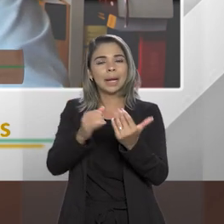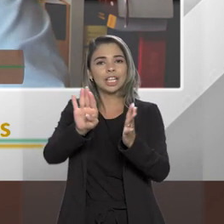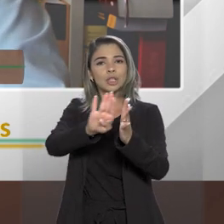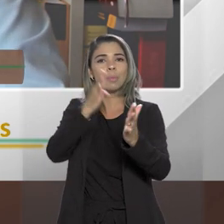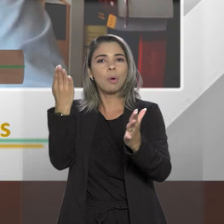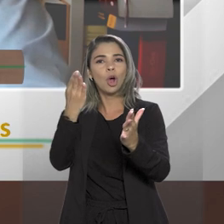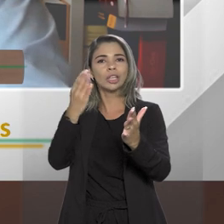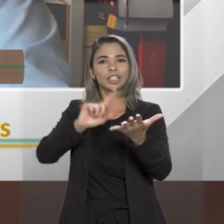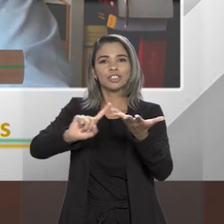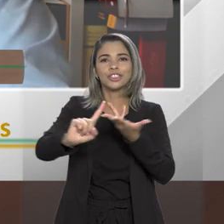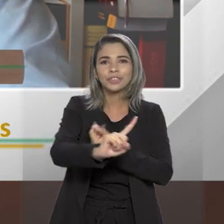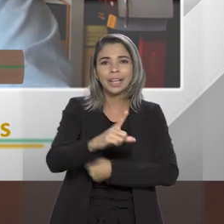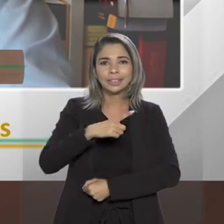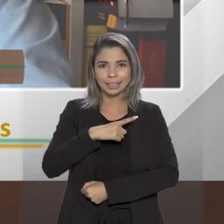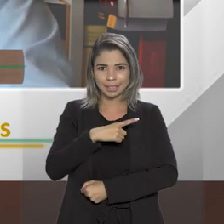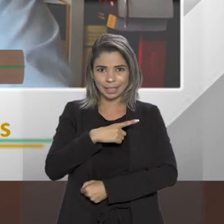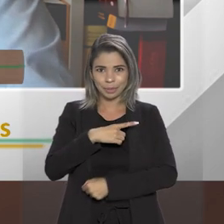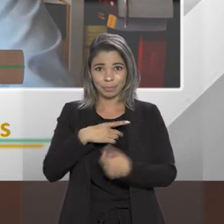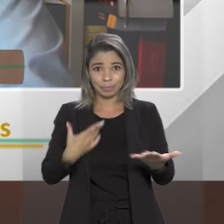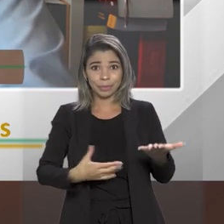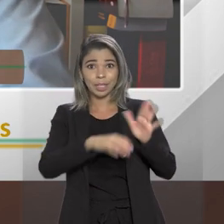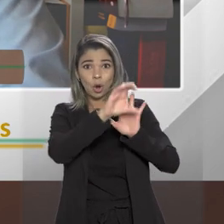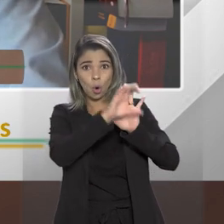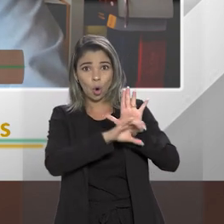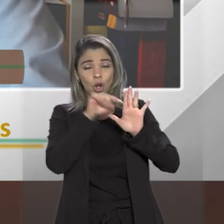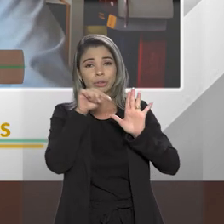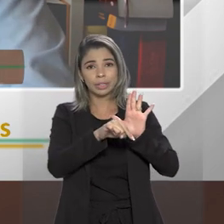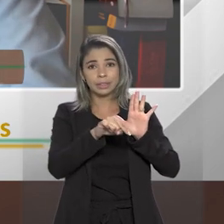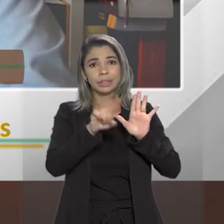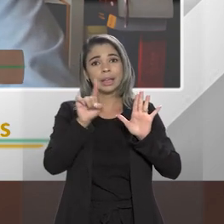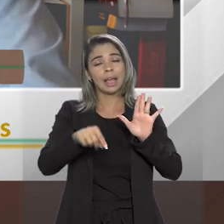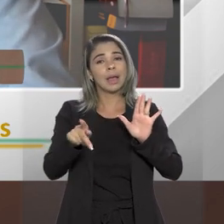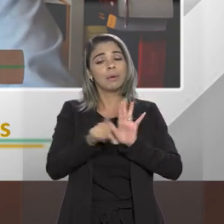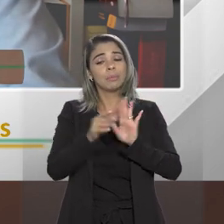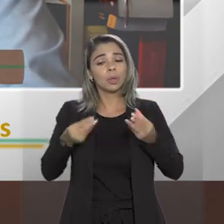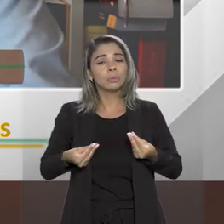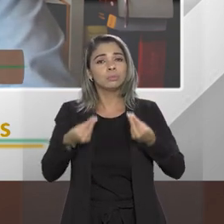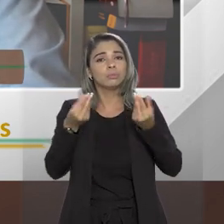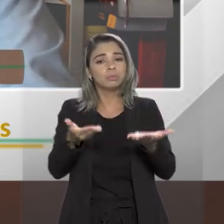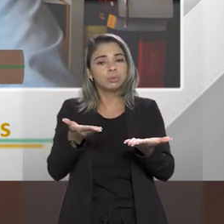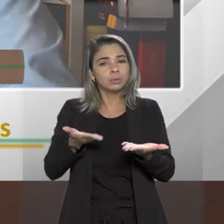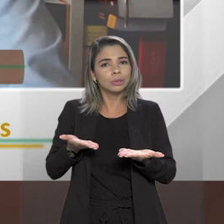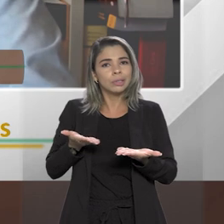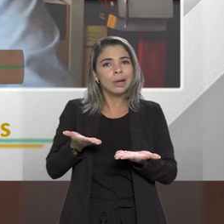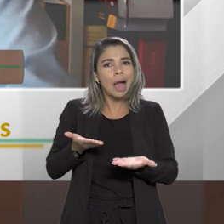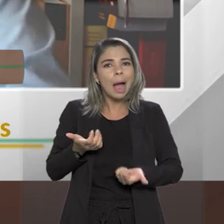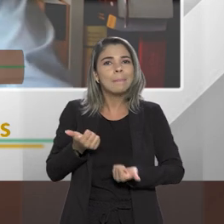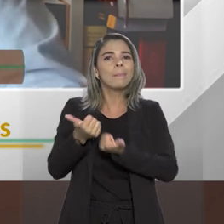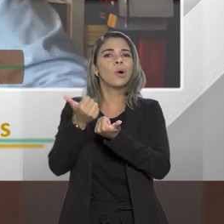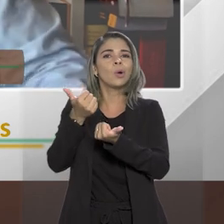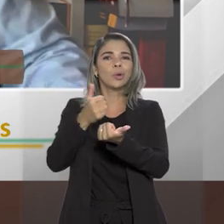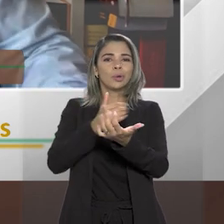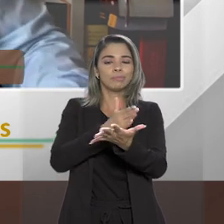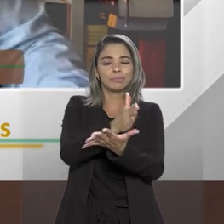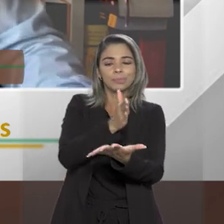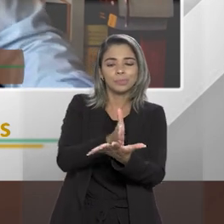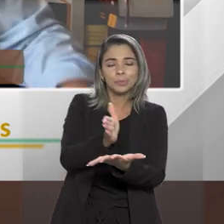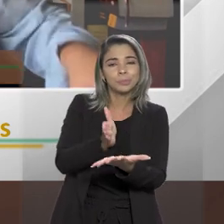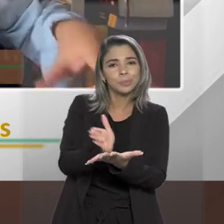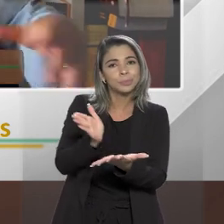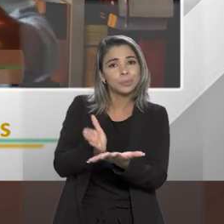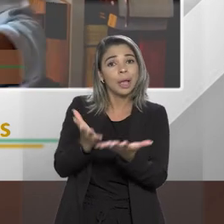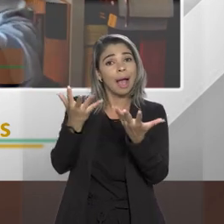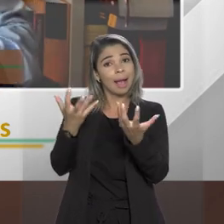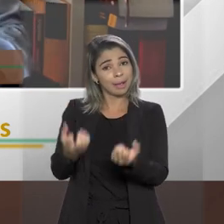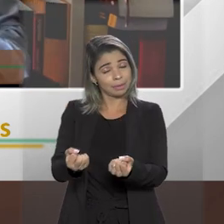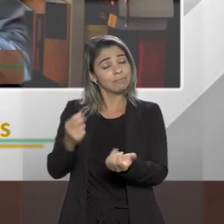afirmativa. O código é um código para um sistema multiportas e assume isso como premissa. Então, Fátima,